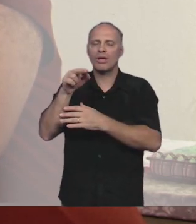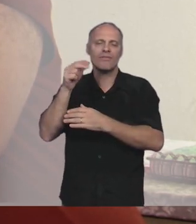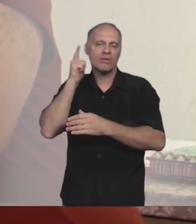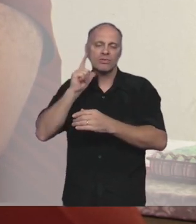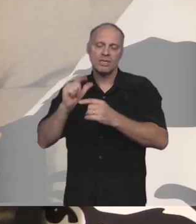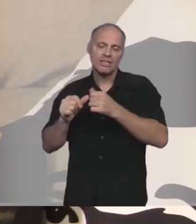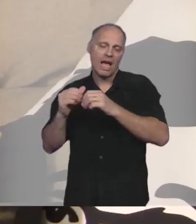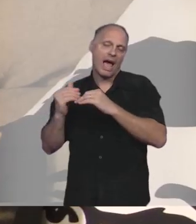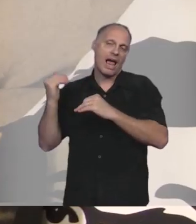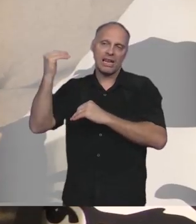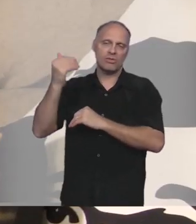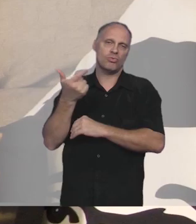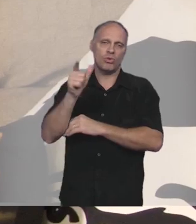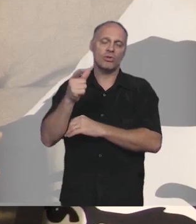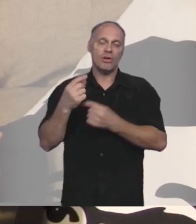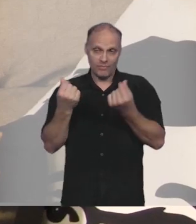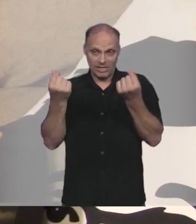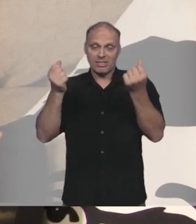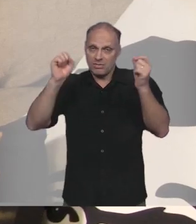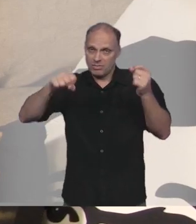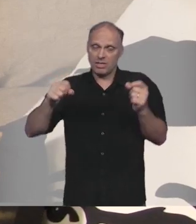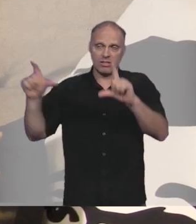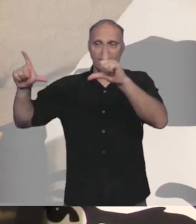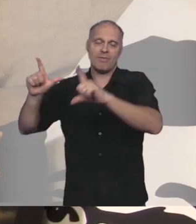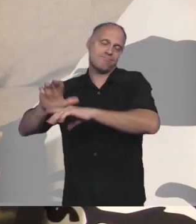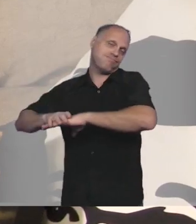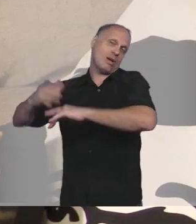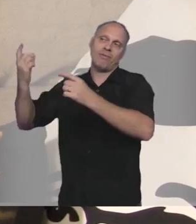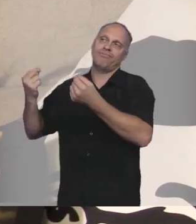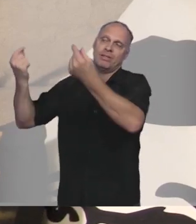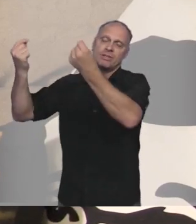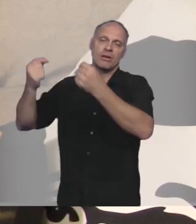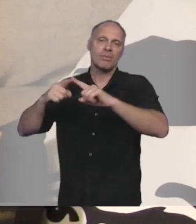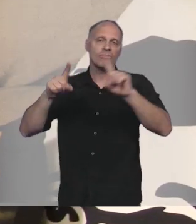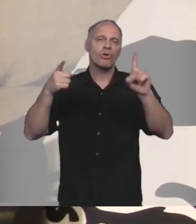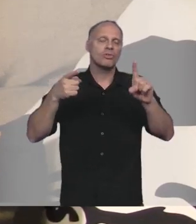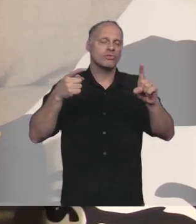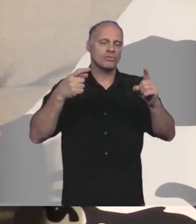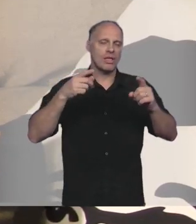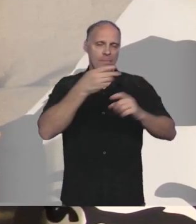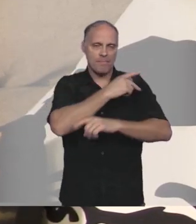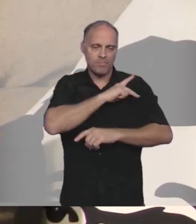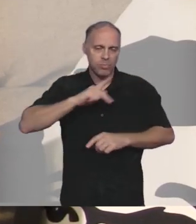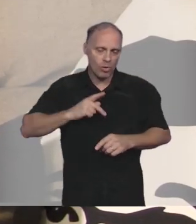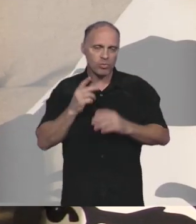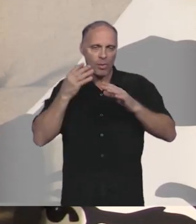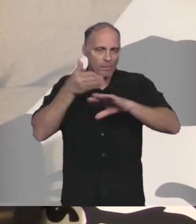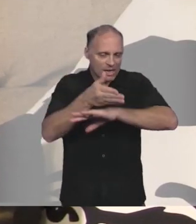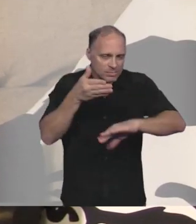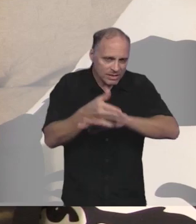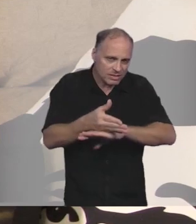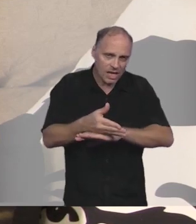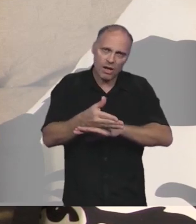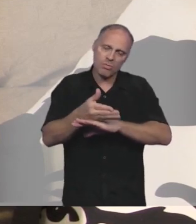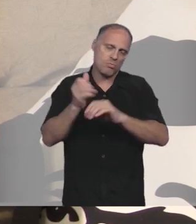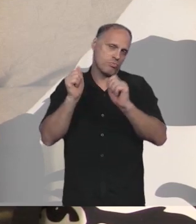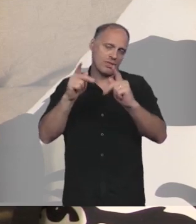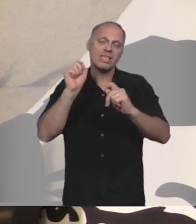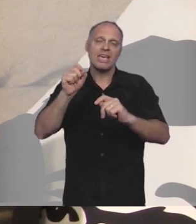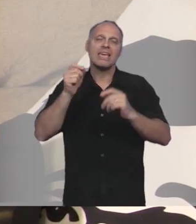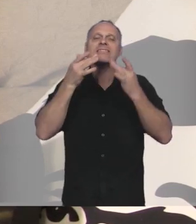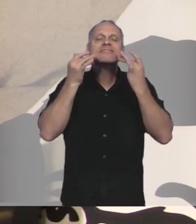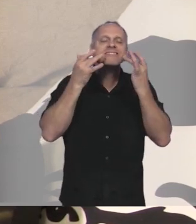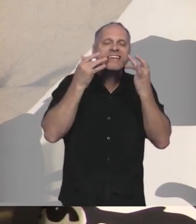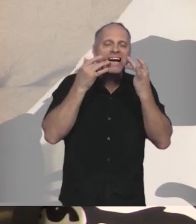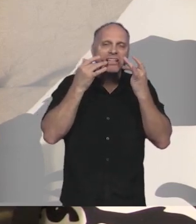termos de público não precisa. Quem é do teatro que vai atrás das oportunidades, eu